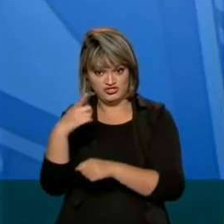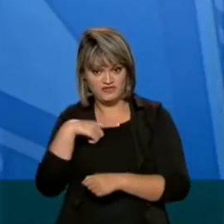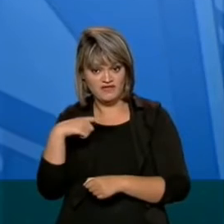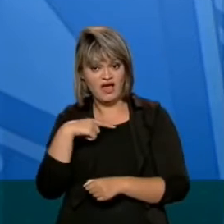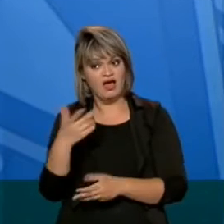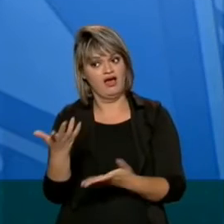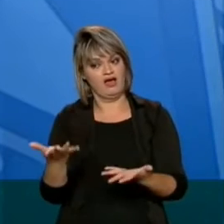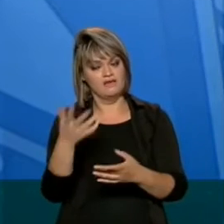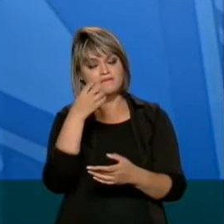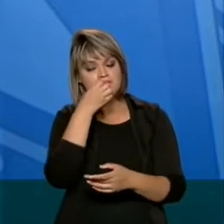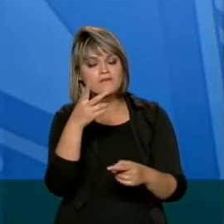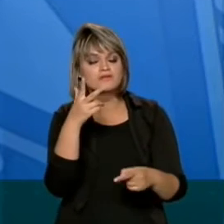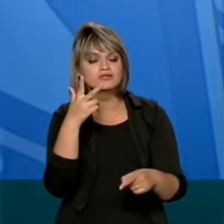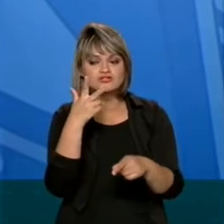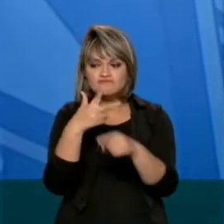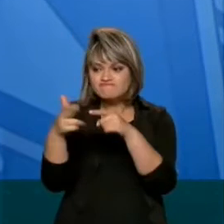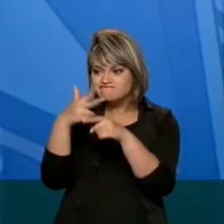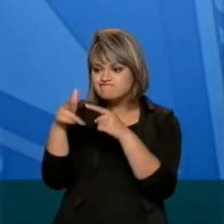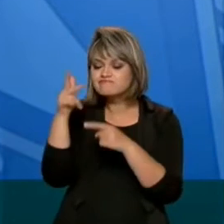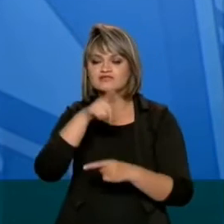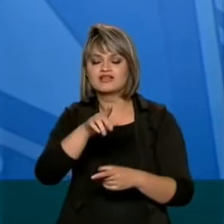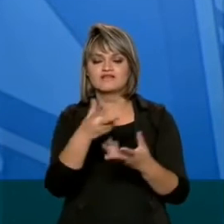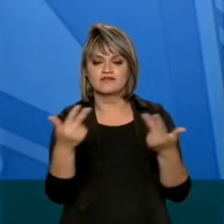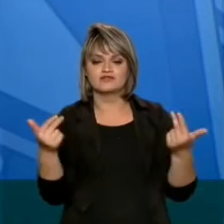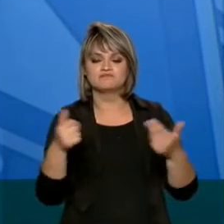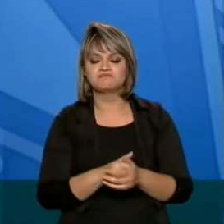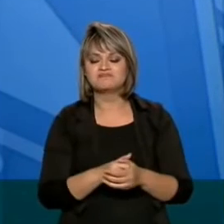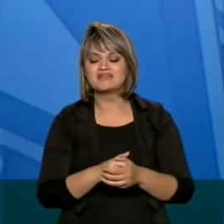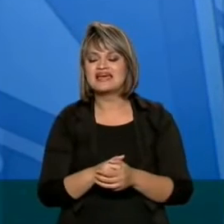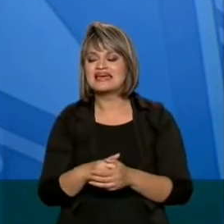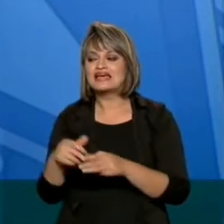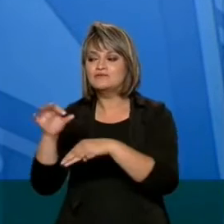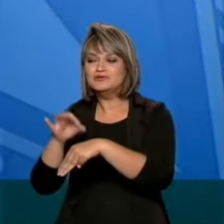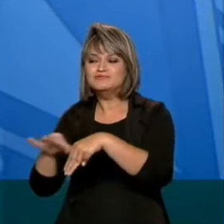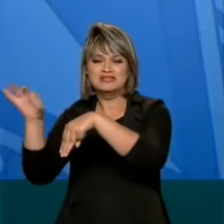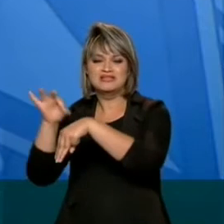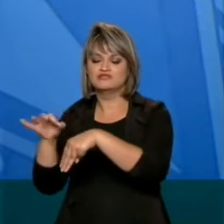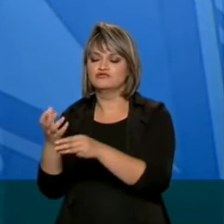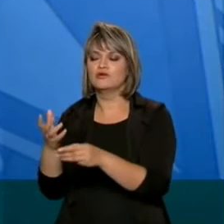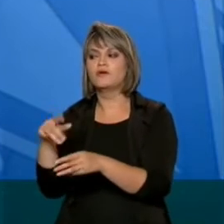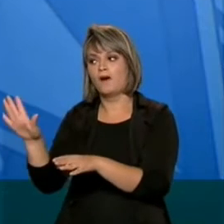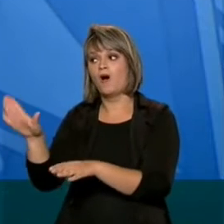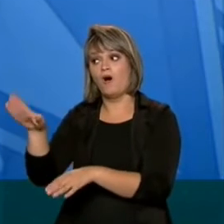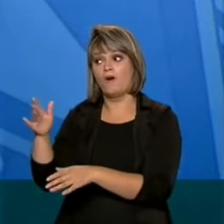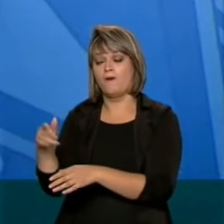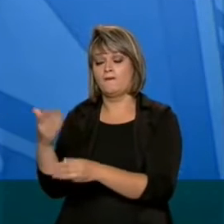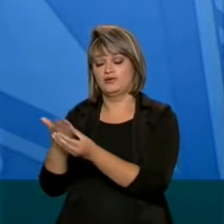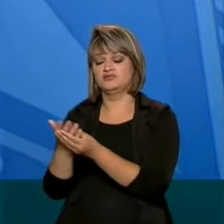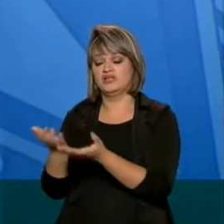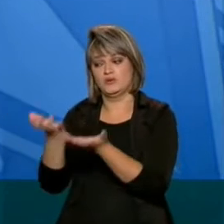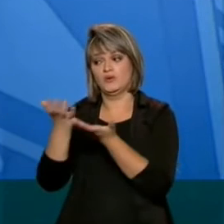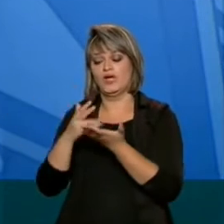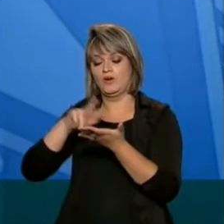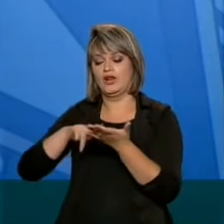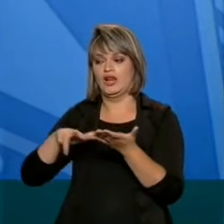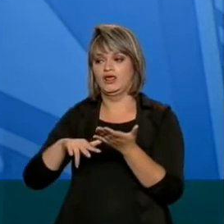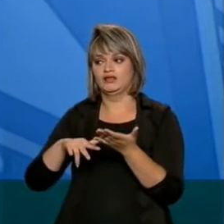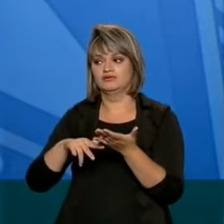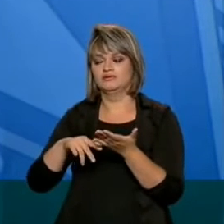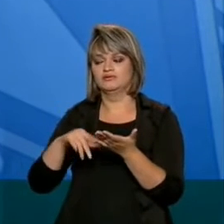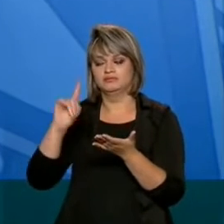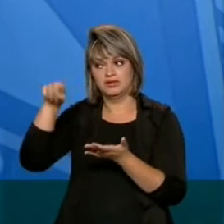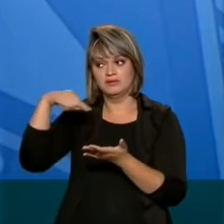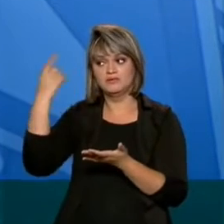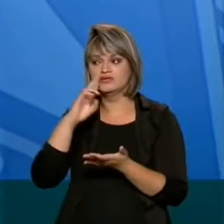O que houve, normalmente, quando tem um pedido de vistas, quando está 0 a 0, no primeiro voto, 1 a 1, no 2 a 2 ou